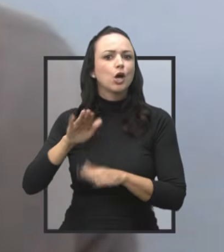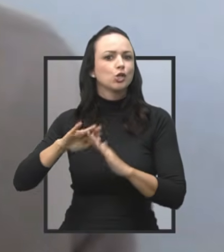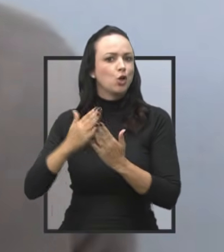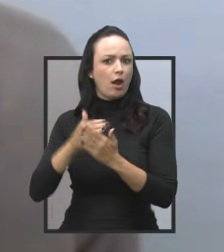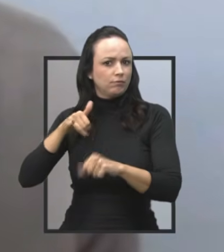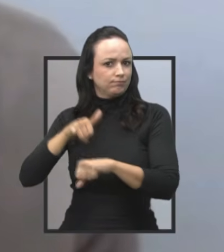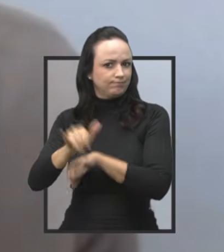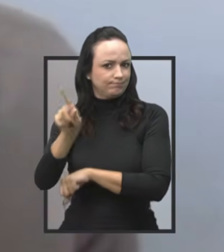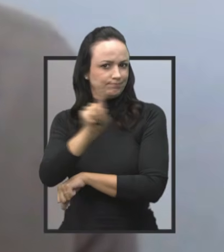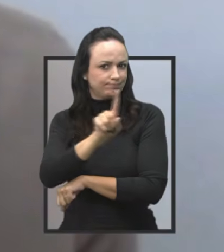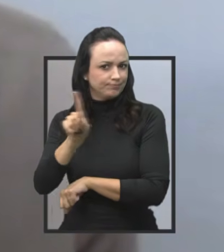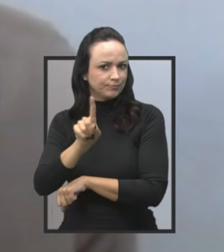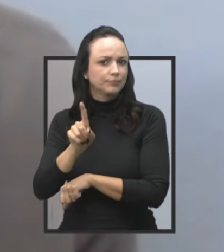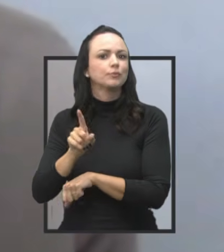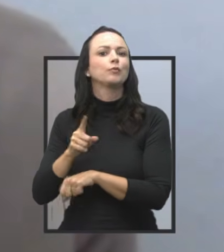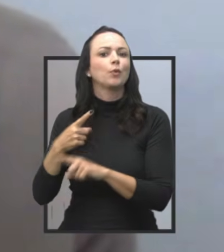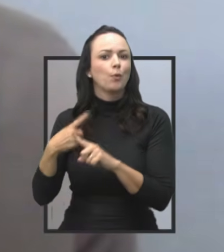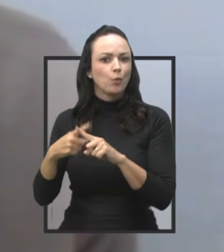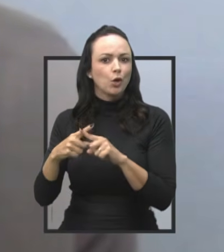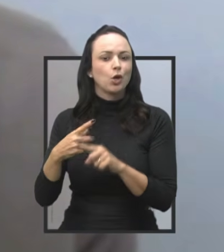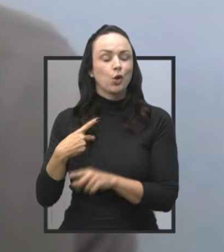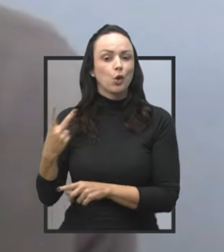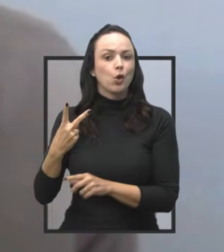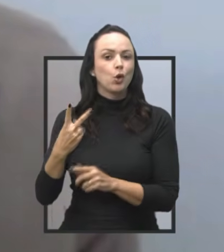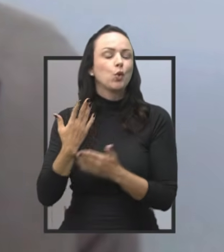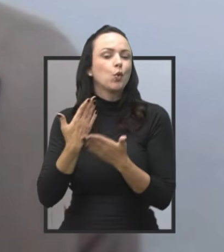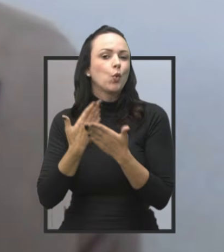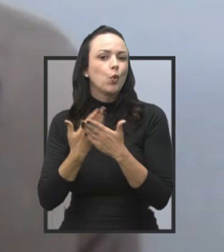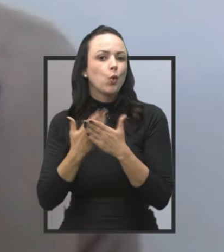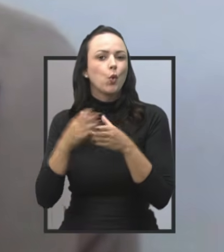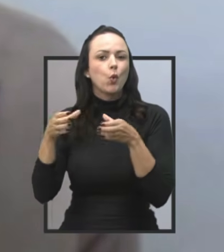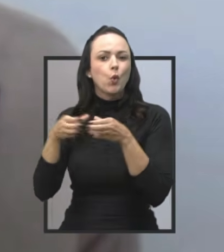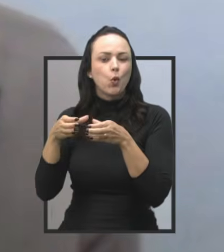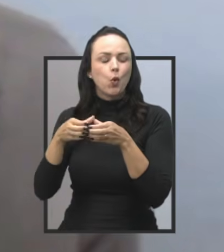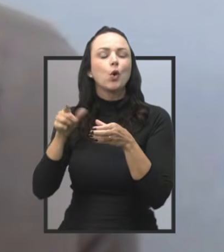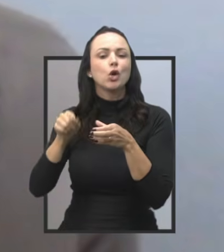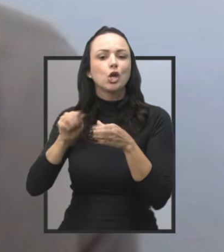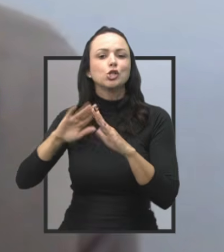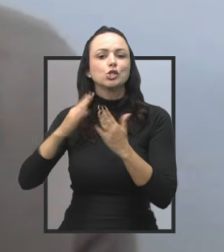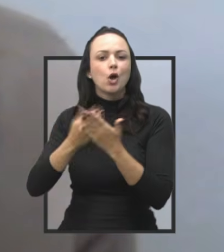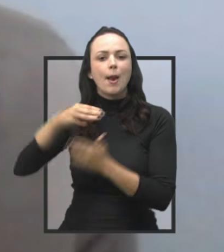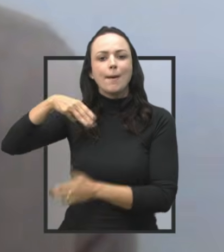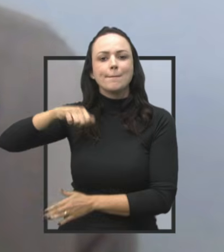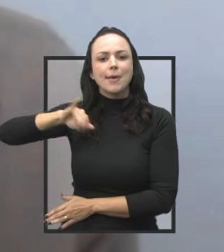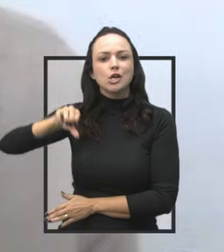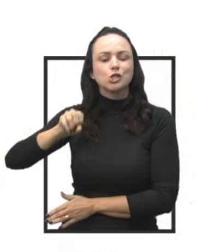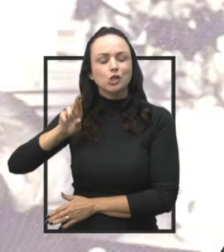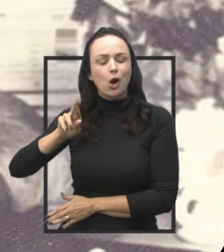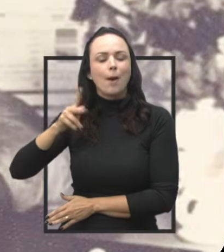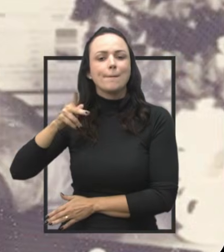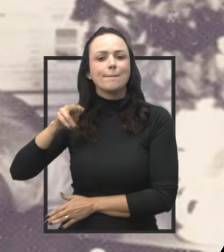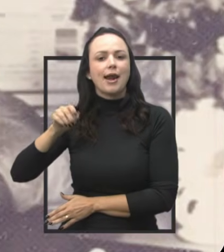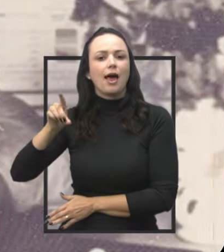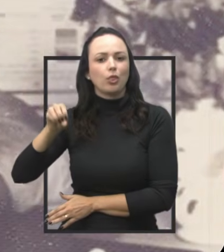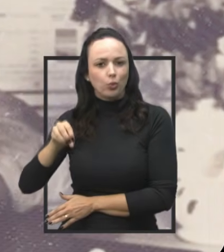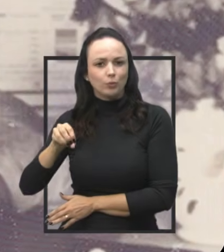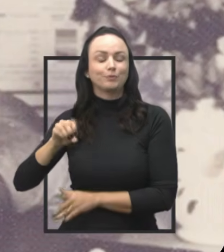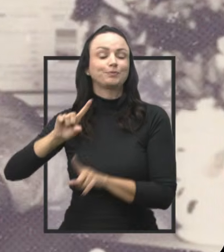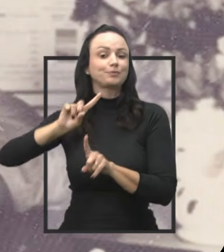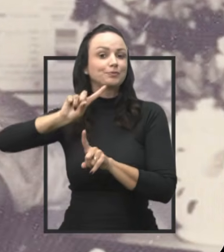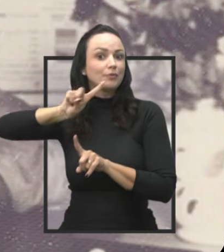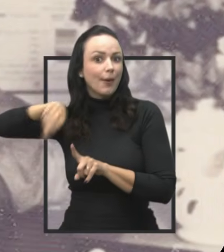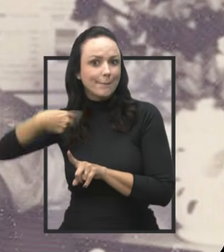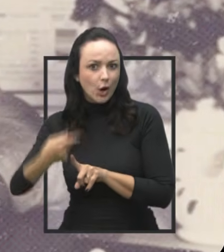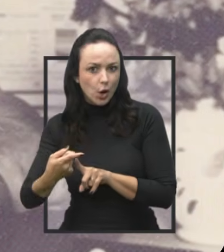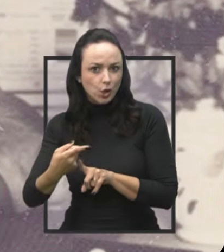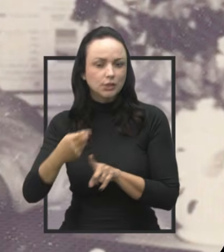frequência ao grupo escolar, porque nós estudamos no grupo escolar Major Prado. E depois